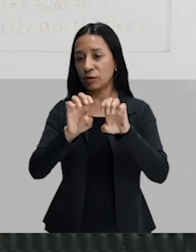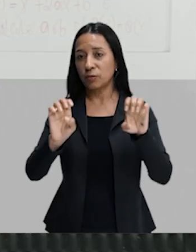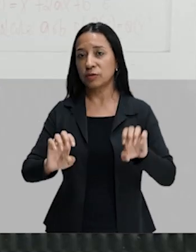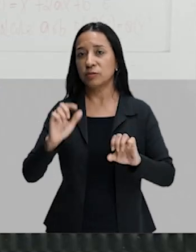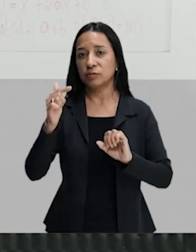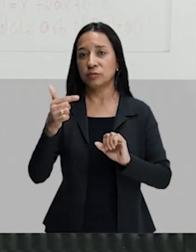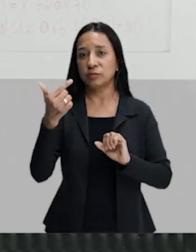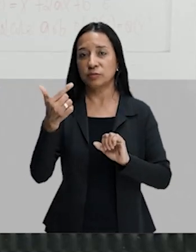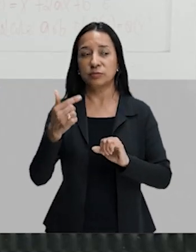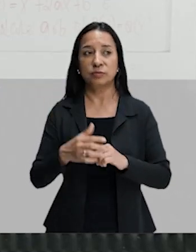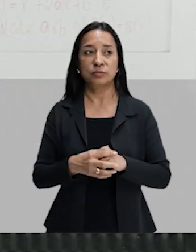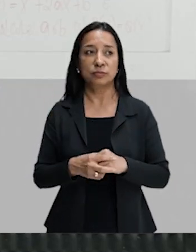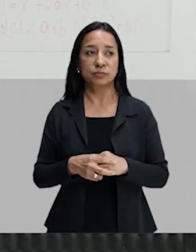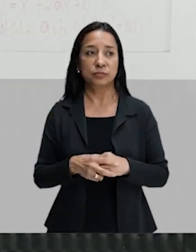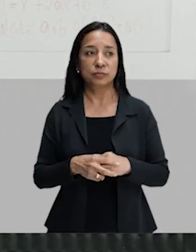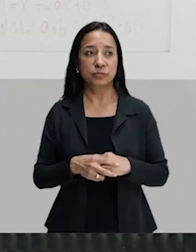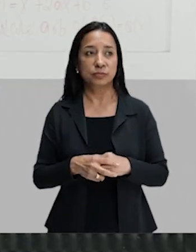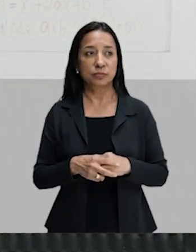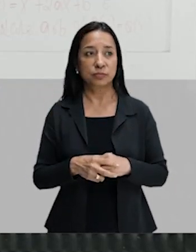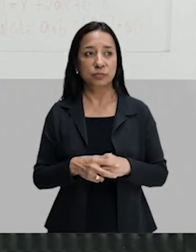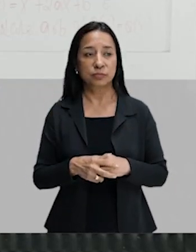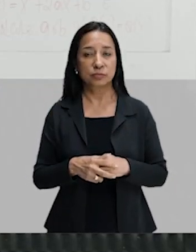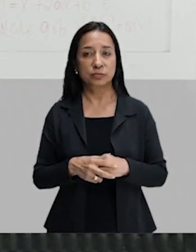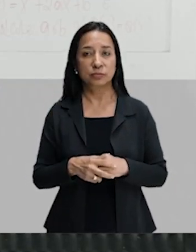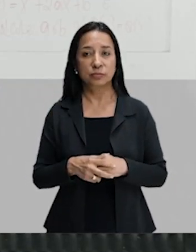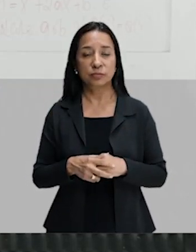b ao quadrado é menos 1 ao quadrado, que dá 1.